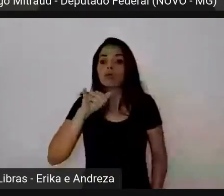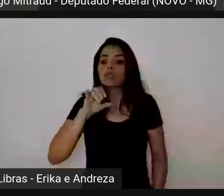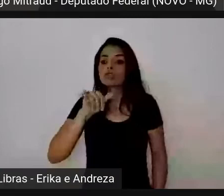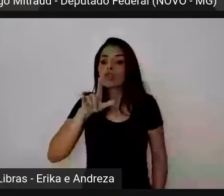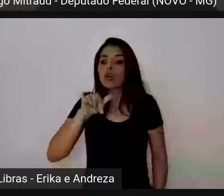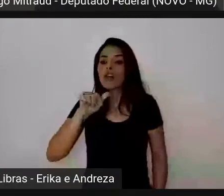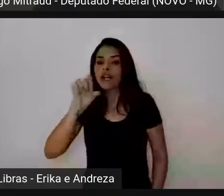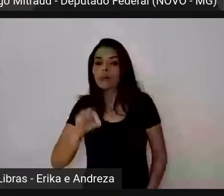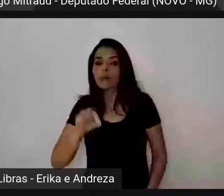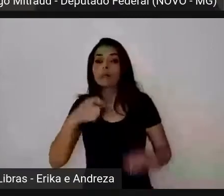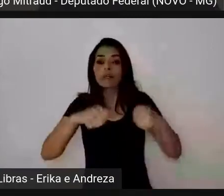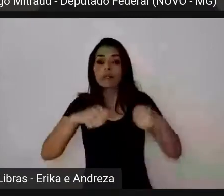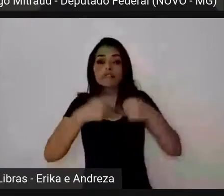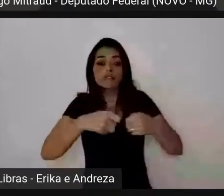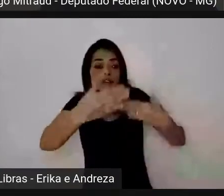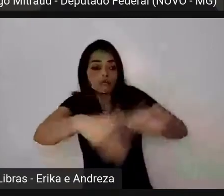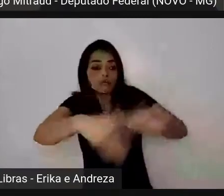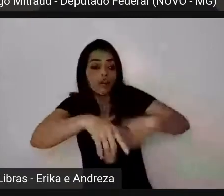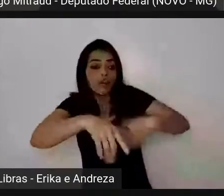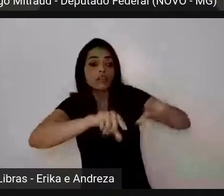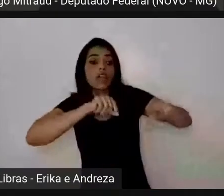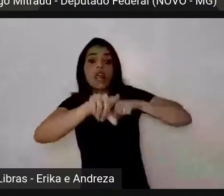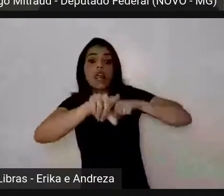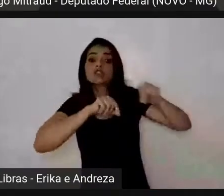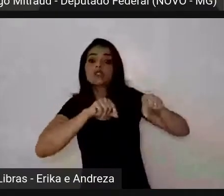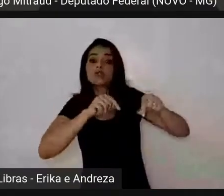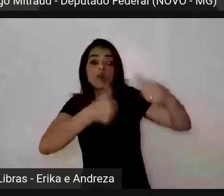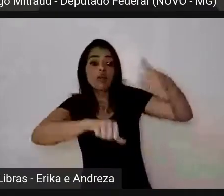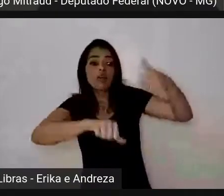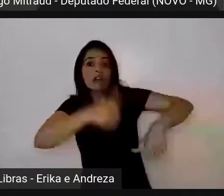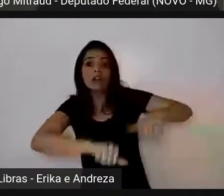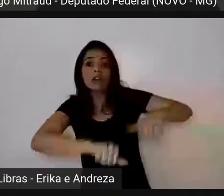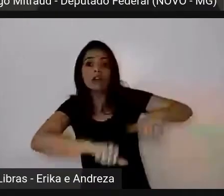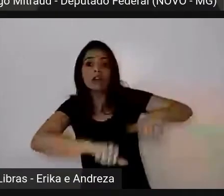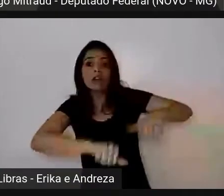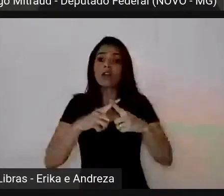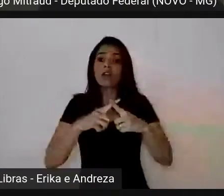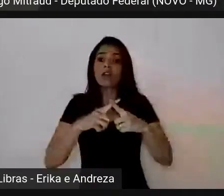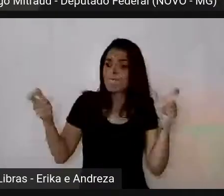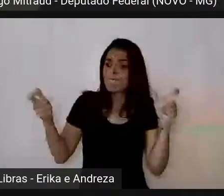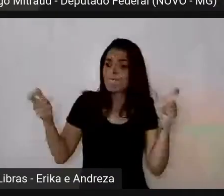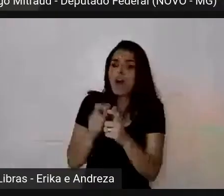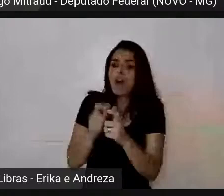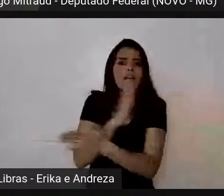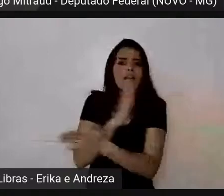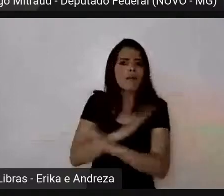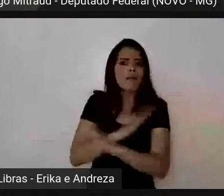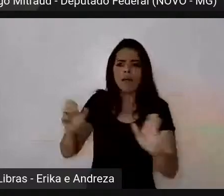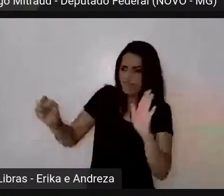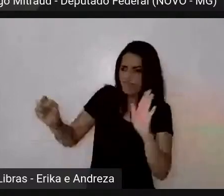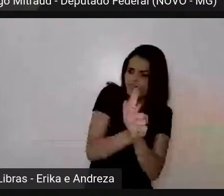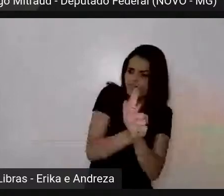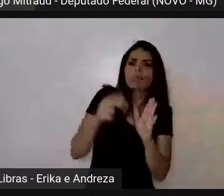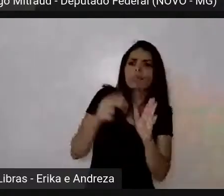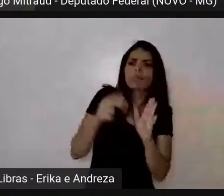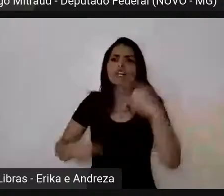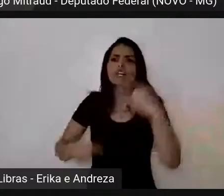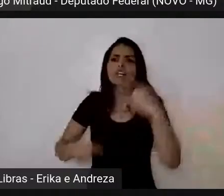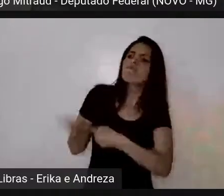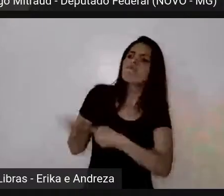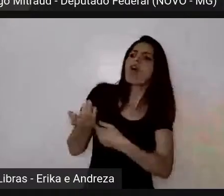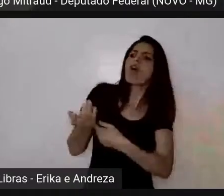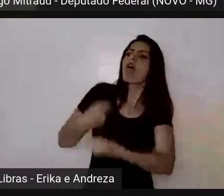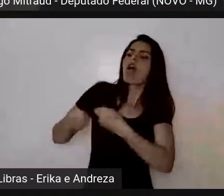gente possa reduzir muito o espaço para a indicação política, até eliminar espaço para a indicação política através desses cargos, que o